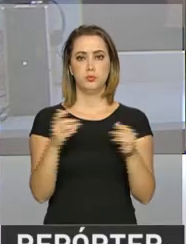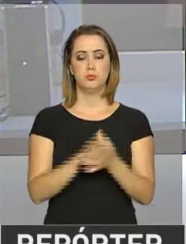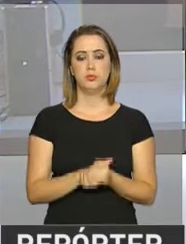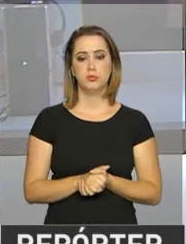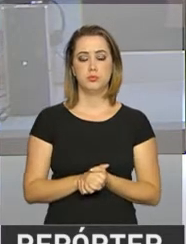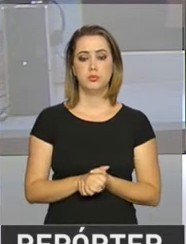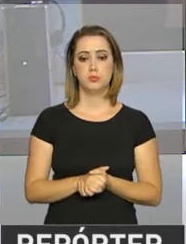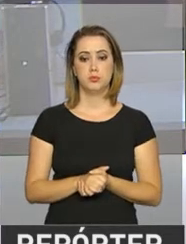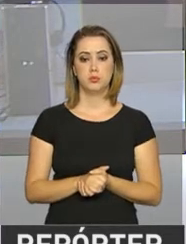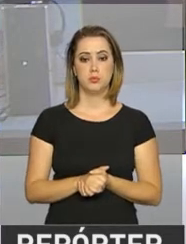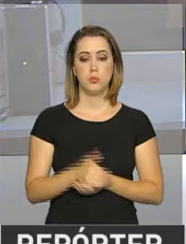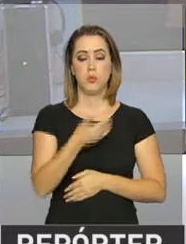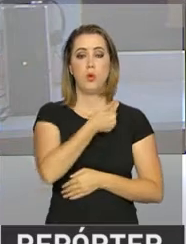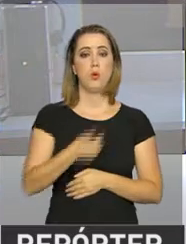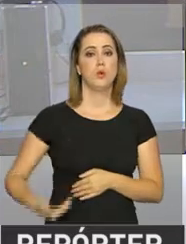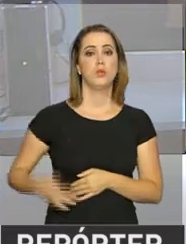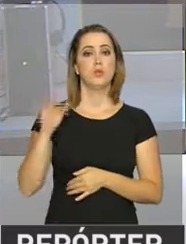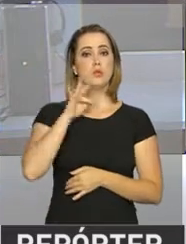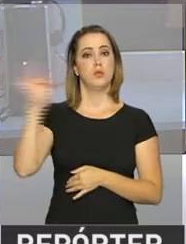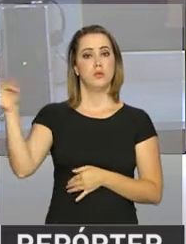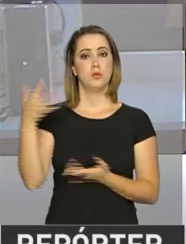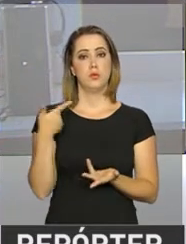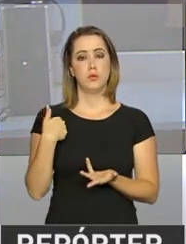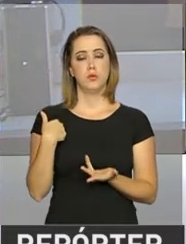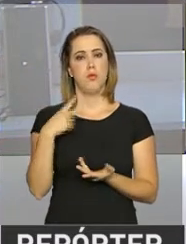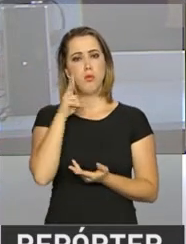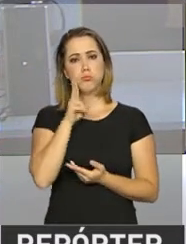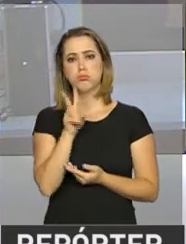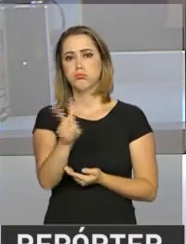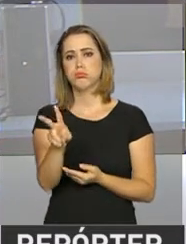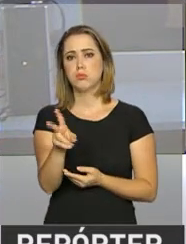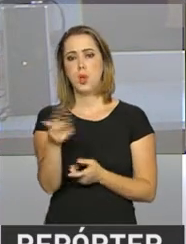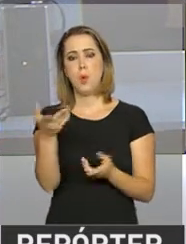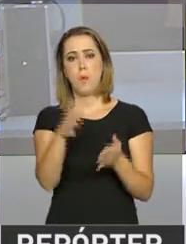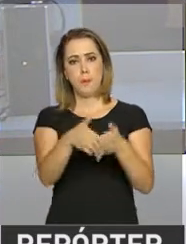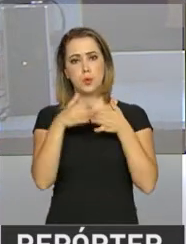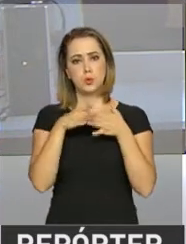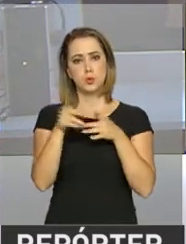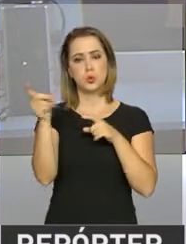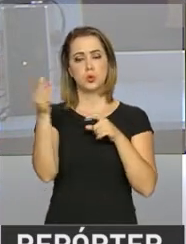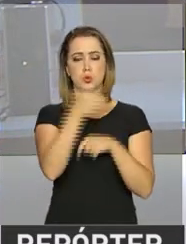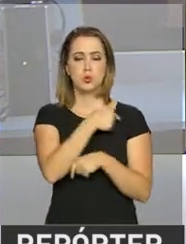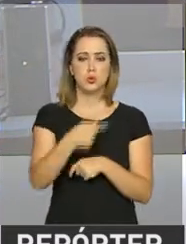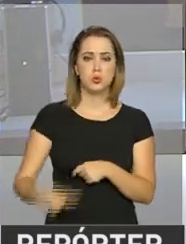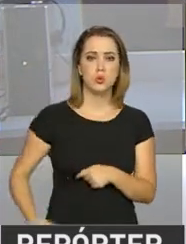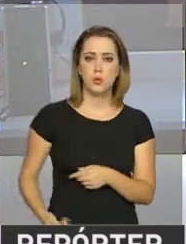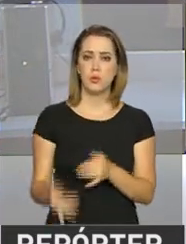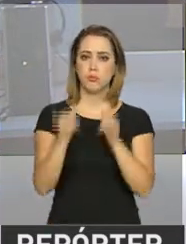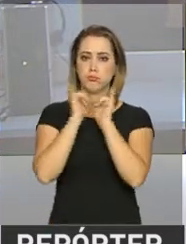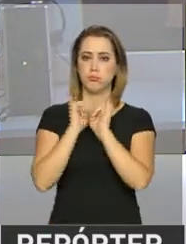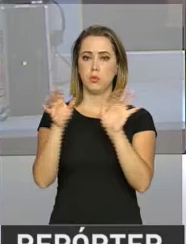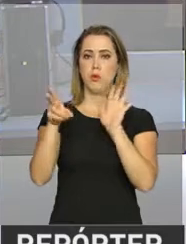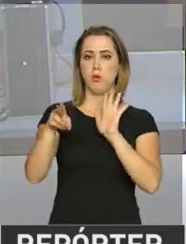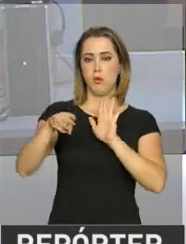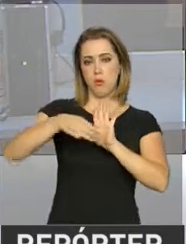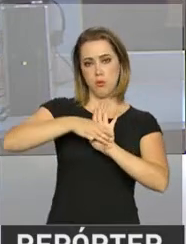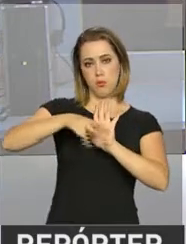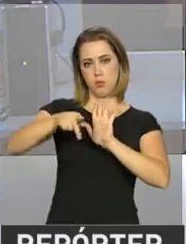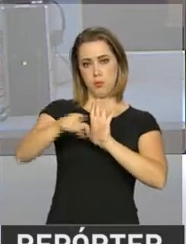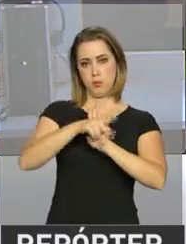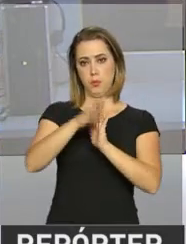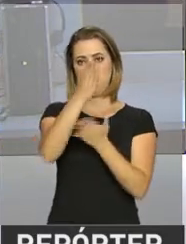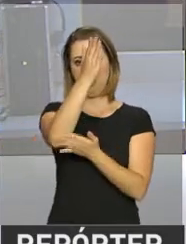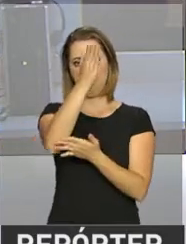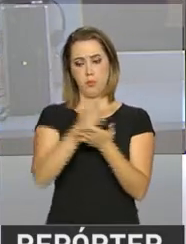o governo federal atendeu a uma reivindicação dos governadores e publicou na noite de ontem medida provisória que dividir com estados